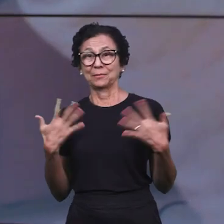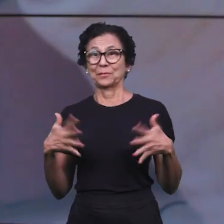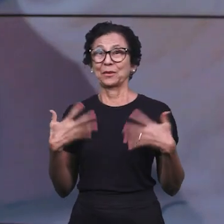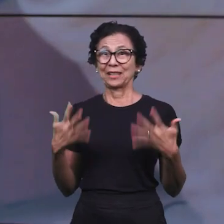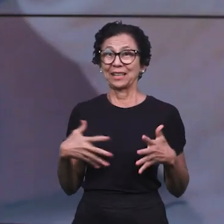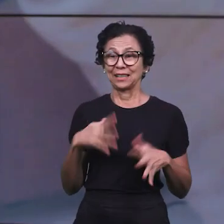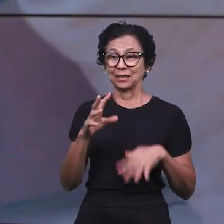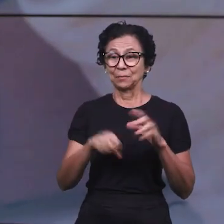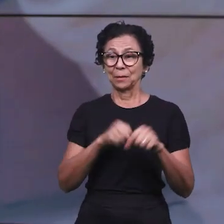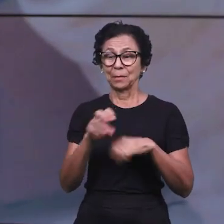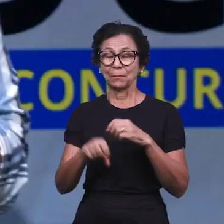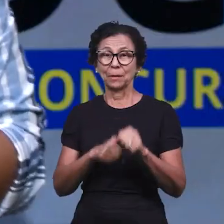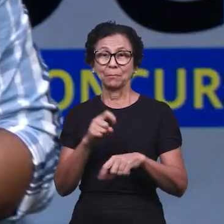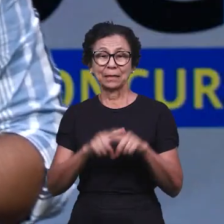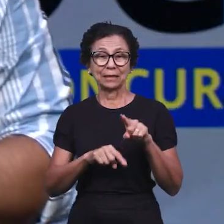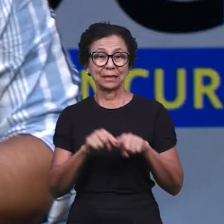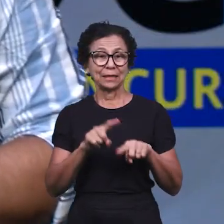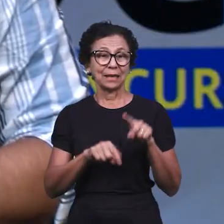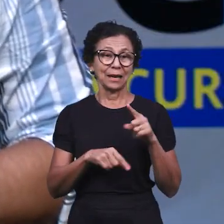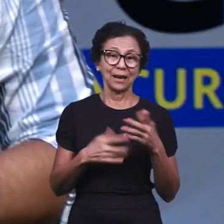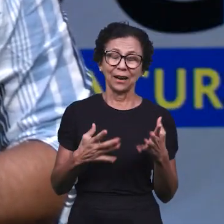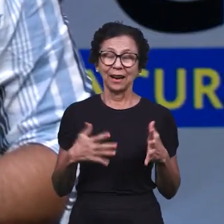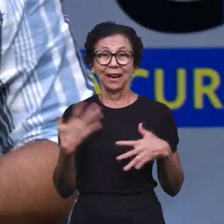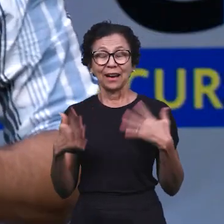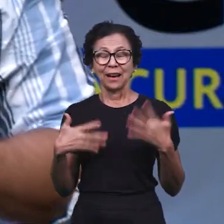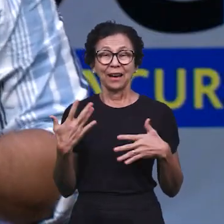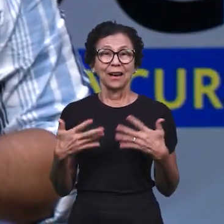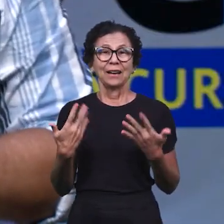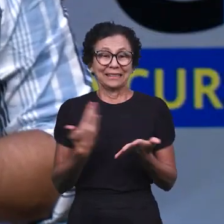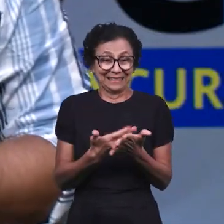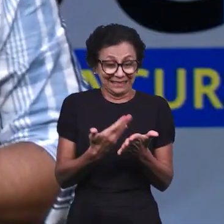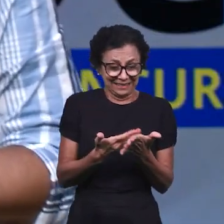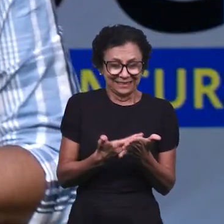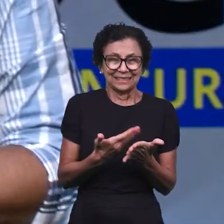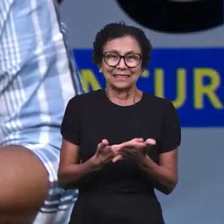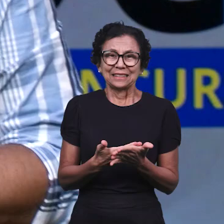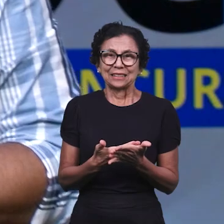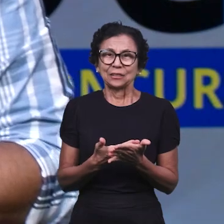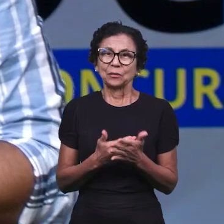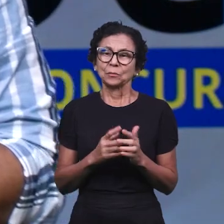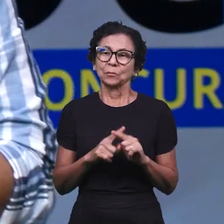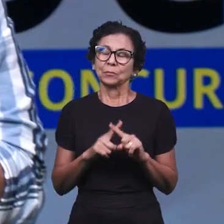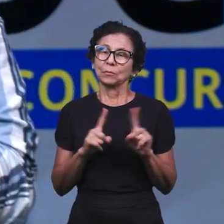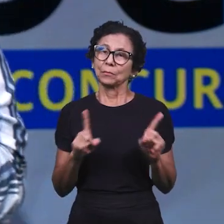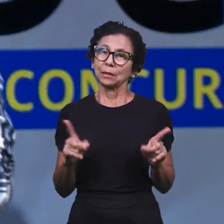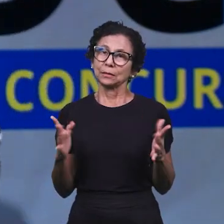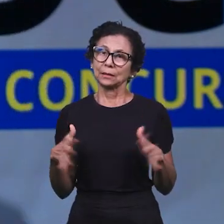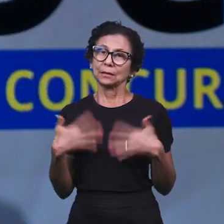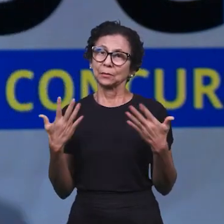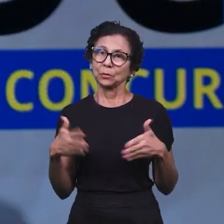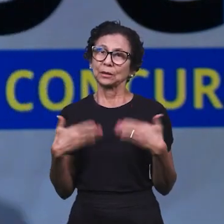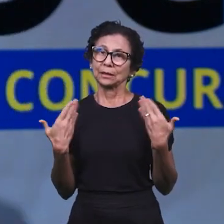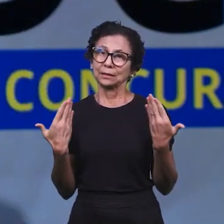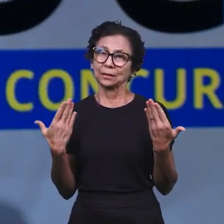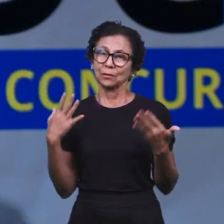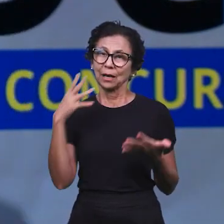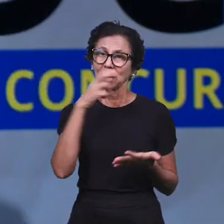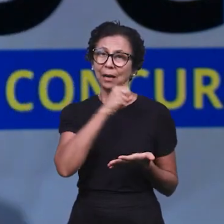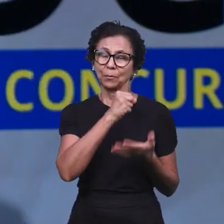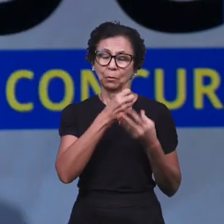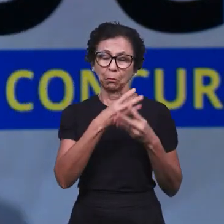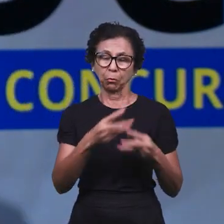de material, ele está ali empolgado com os estudos, mas eu quero te dizer que essa empolgação inicial, ela passa